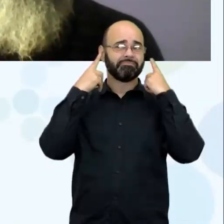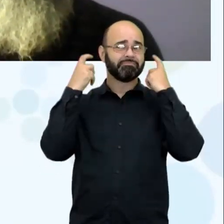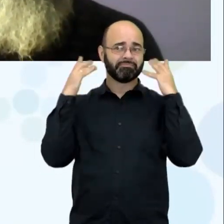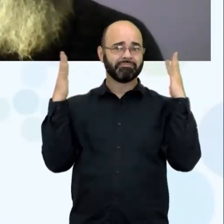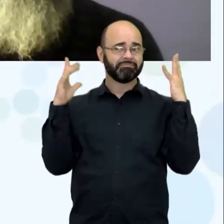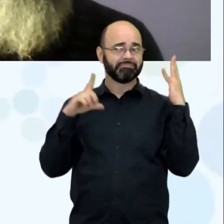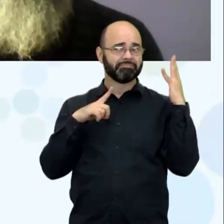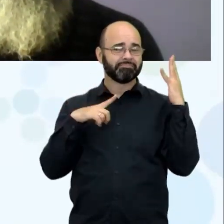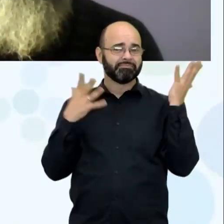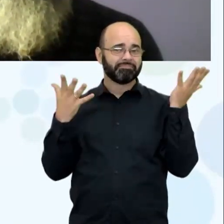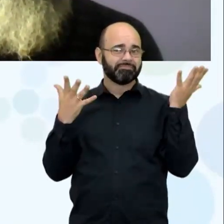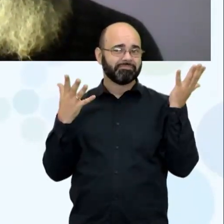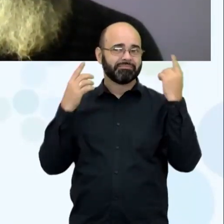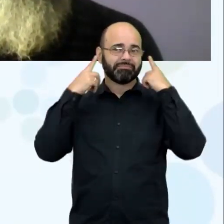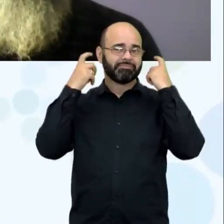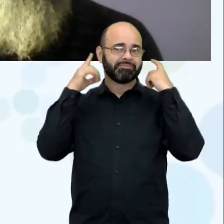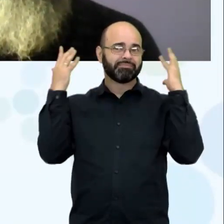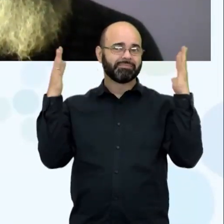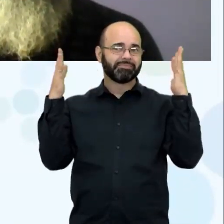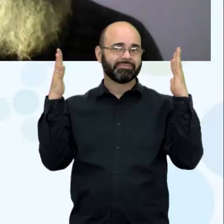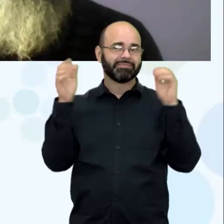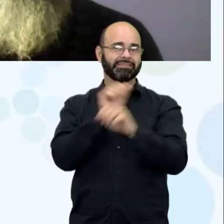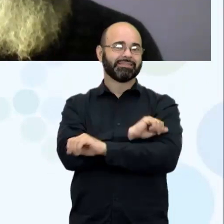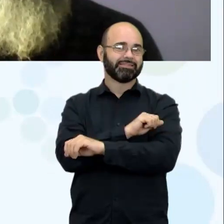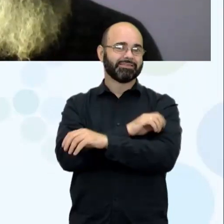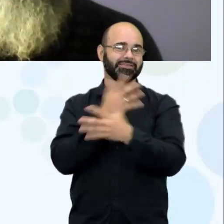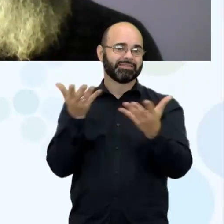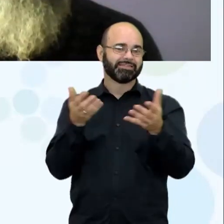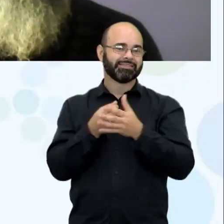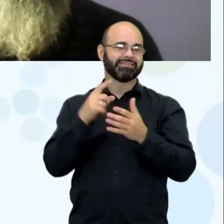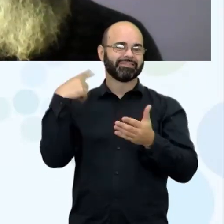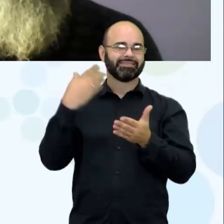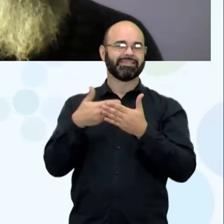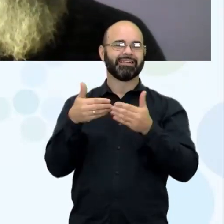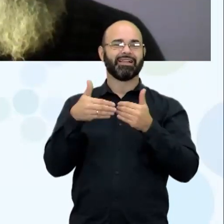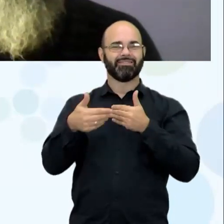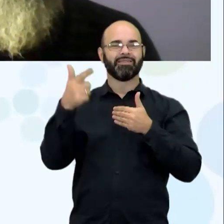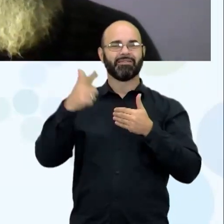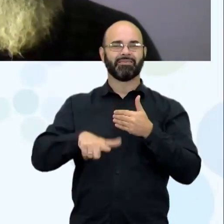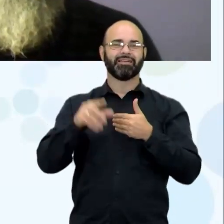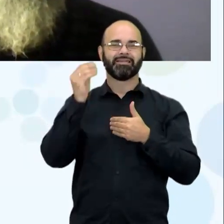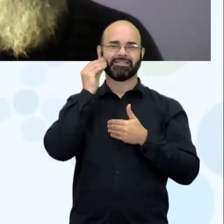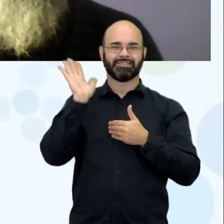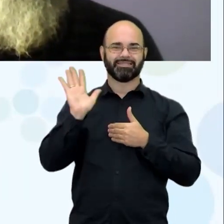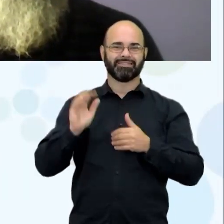aplausos, põe uns aplausos aí para os nossos alunos. Fique ligado que tem mais aula. Até já.